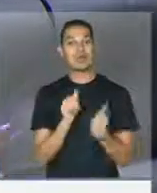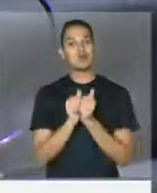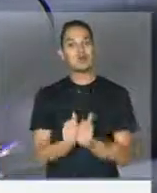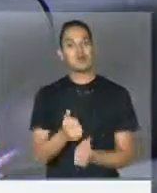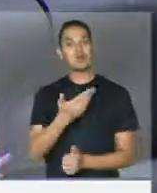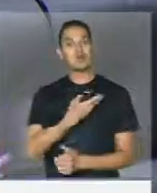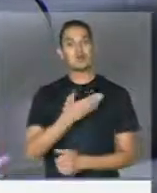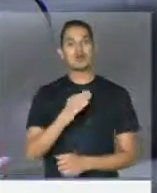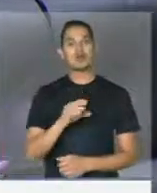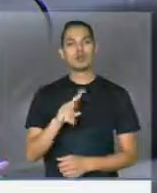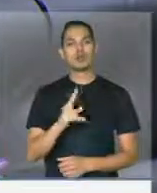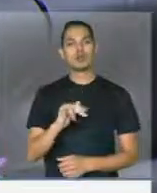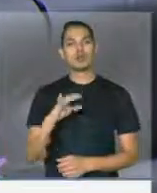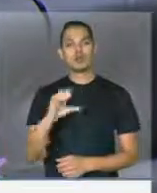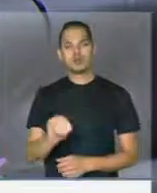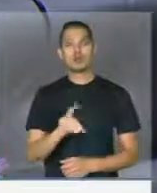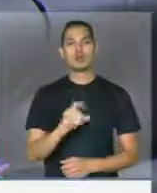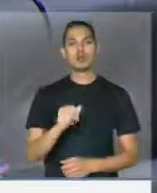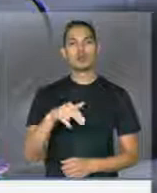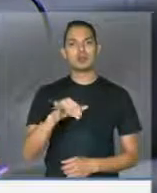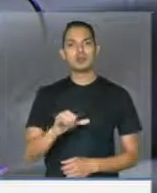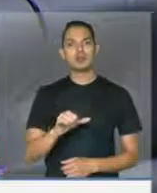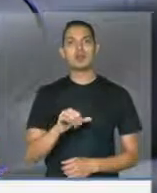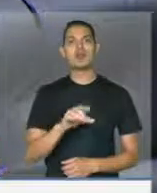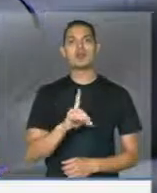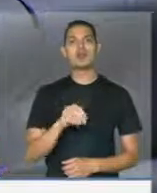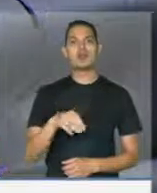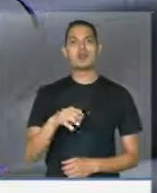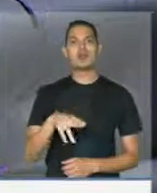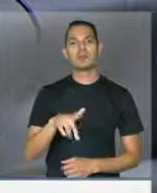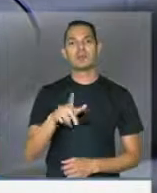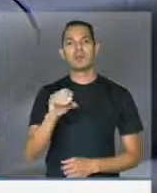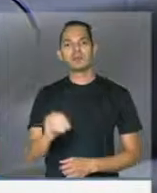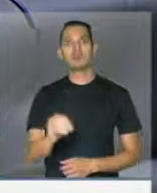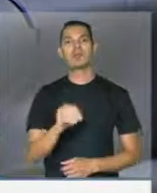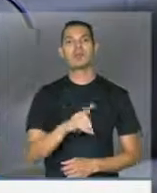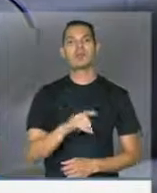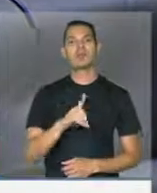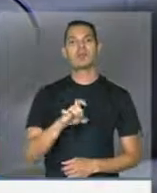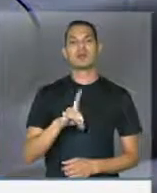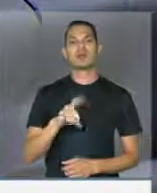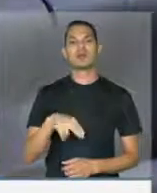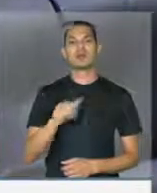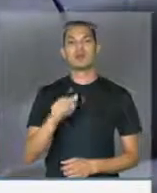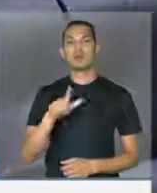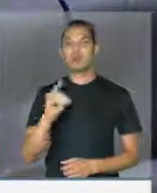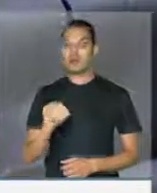os companheiros Chico Montalvão, Dani Carlos, Domingo, Josimar, Edinaldo.